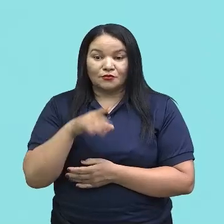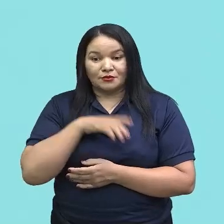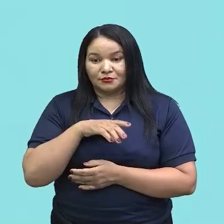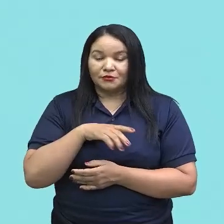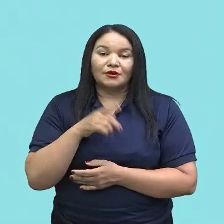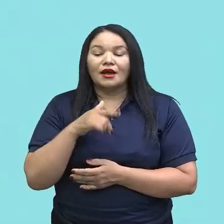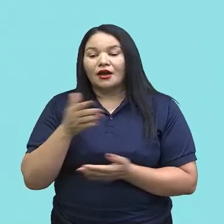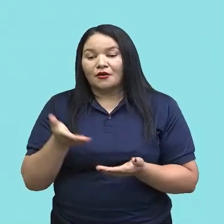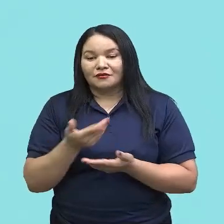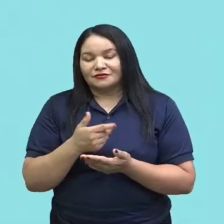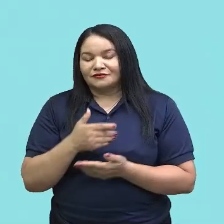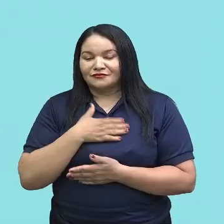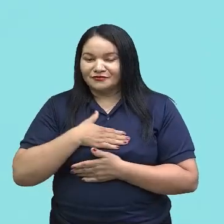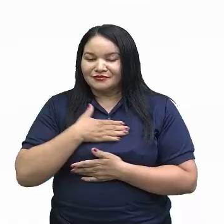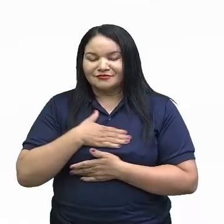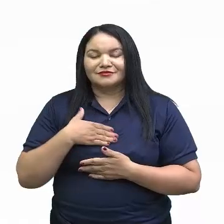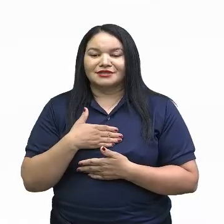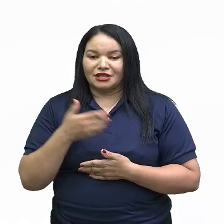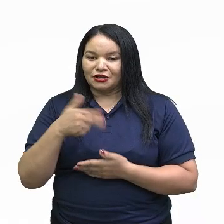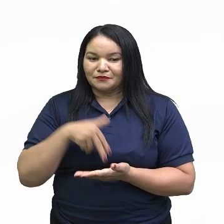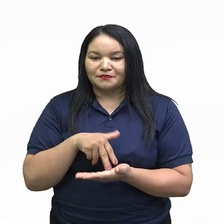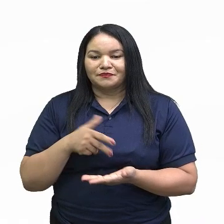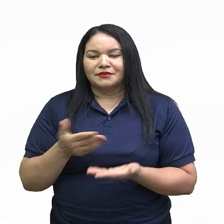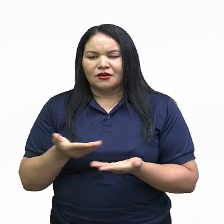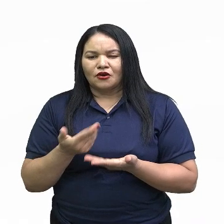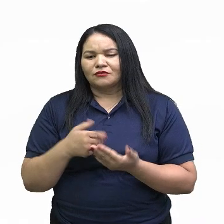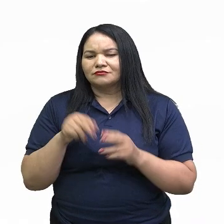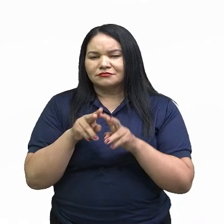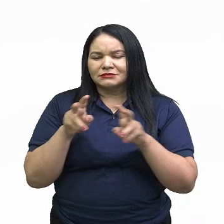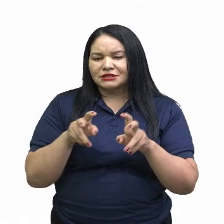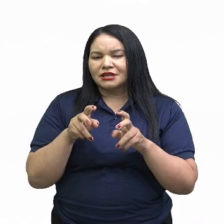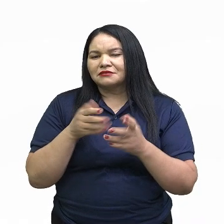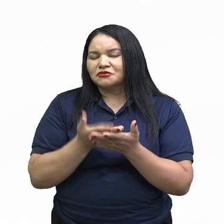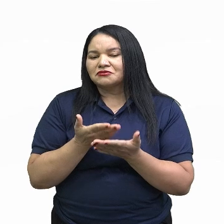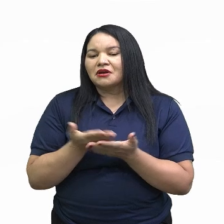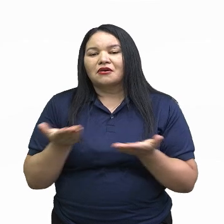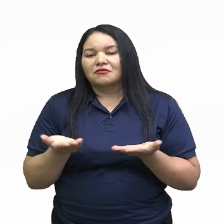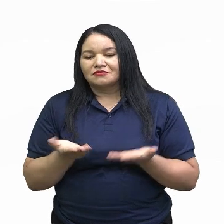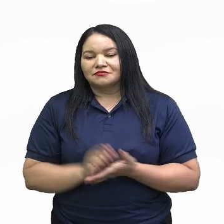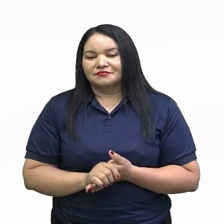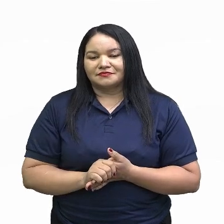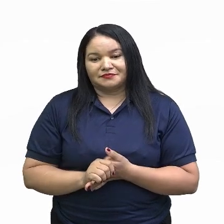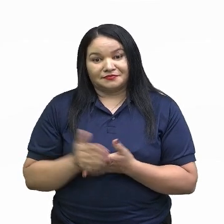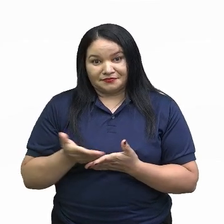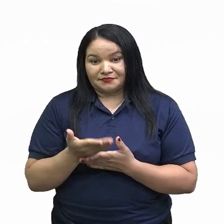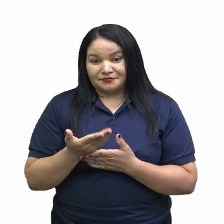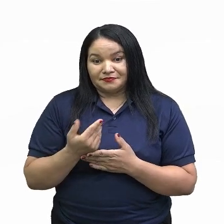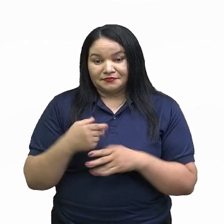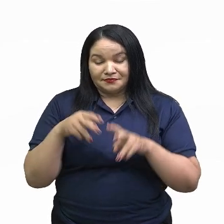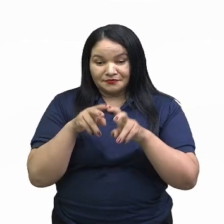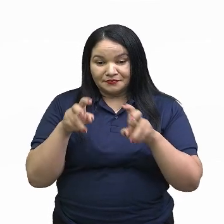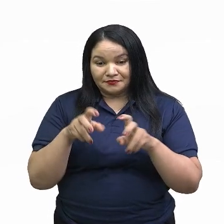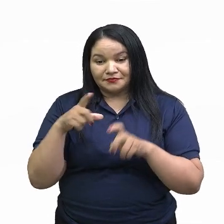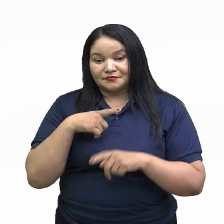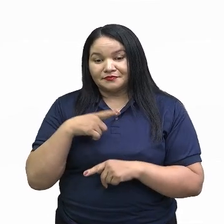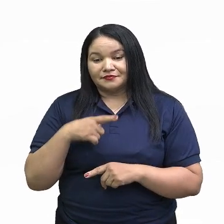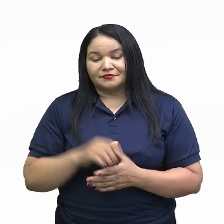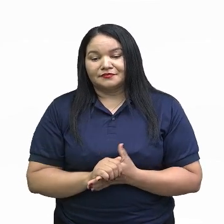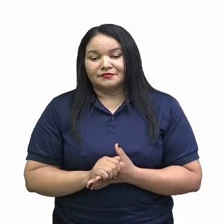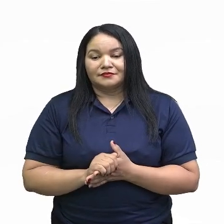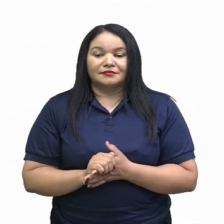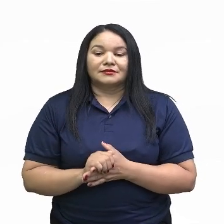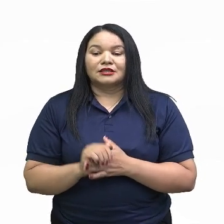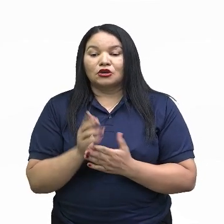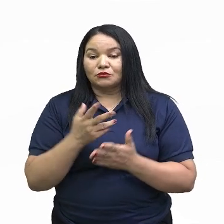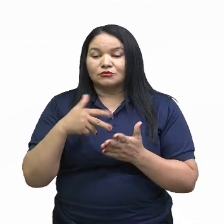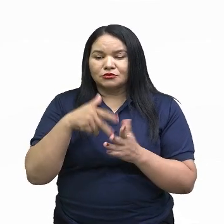um prazer tê-los aqui. Professora, afinal, o que nós vamos estudar na aula? Nós temos como objeto de conhecimento